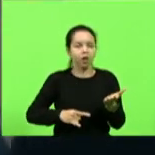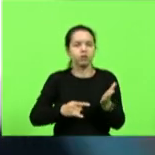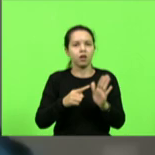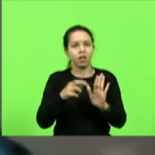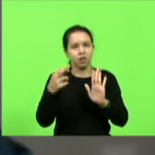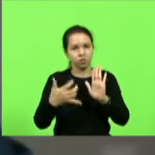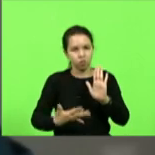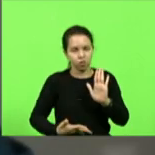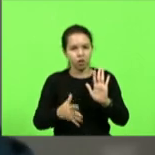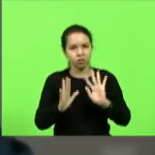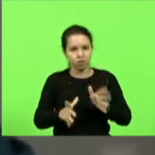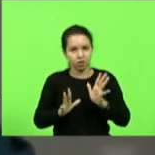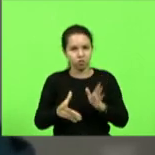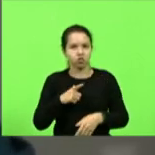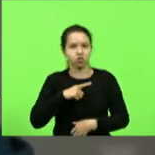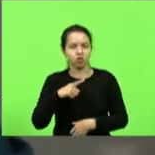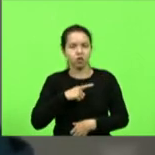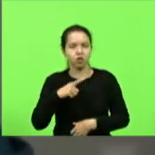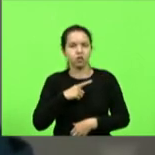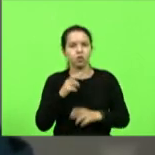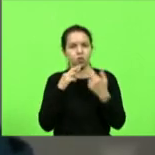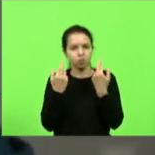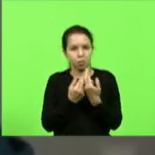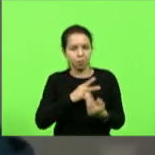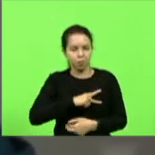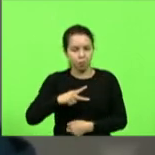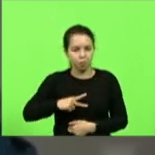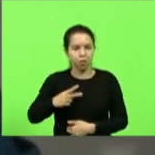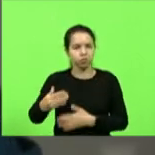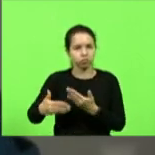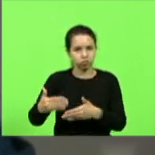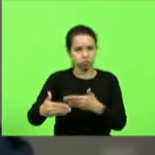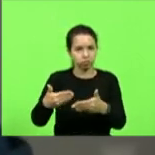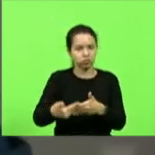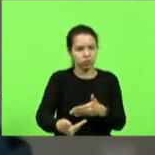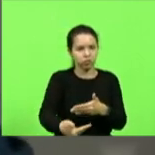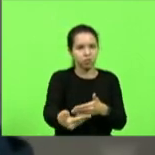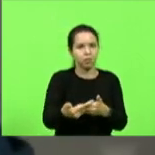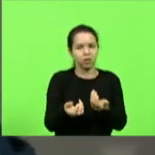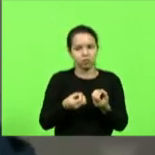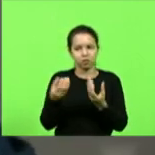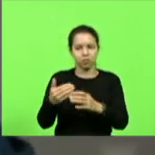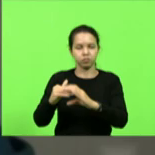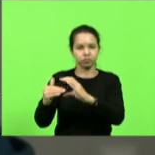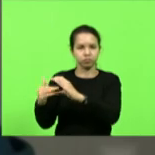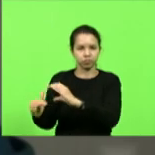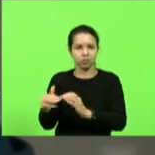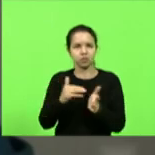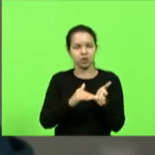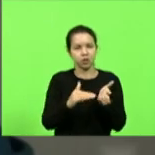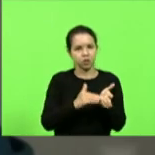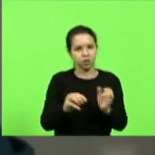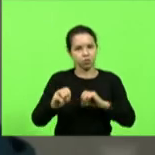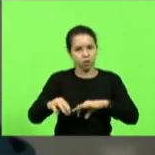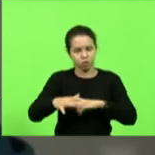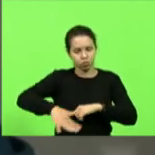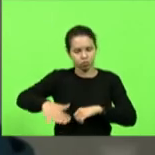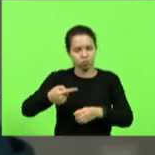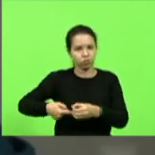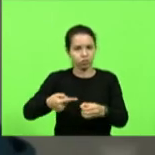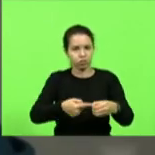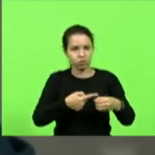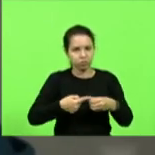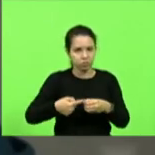vai sair da audiência pública, e que a gente possa encaminhar, então, para as secretarias de educação no âmbito municipal, para